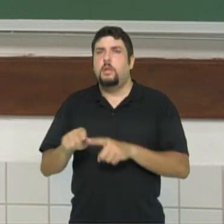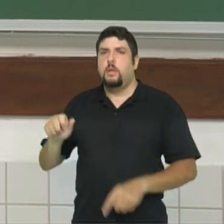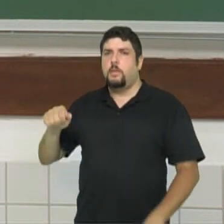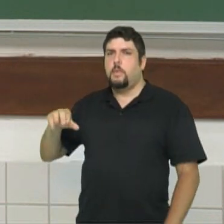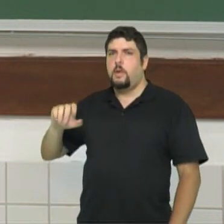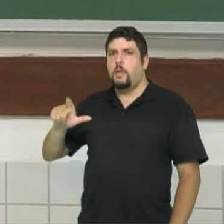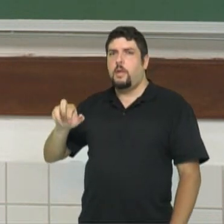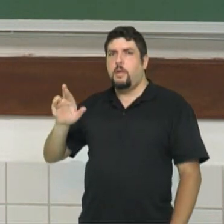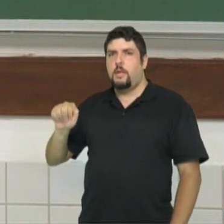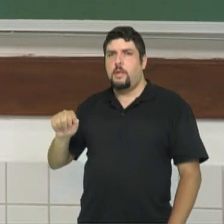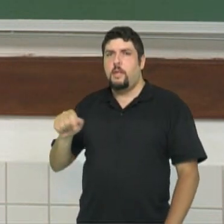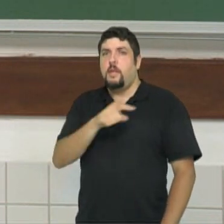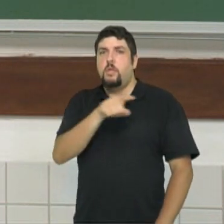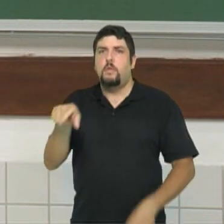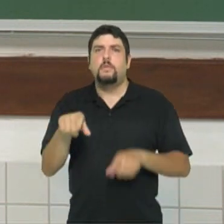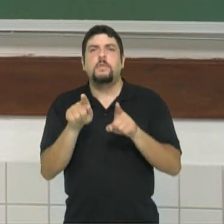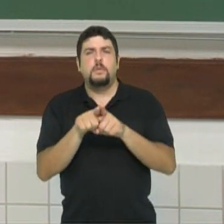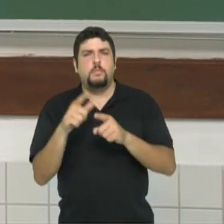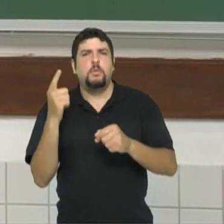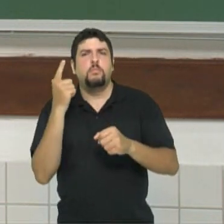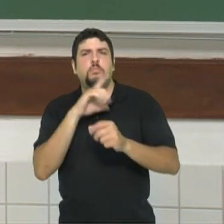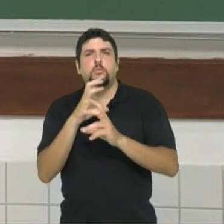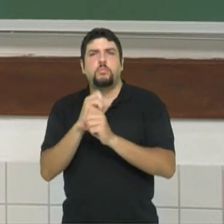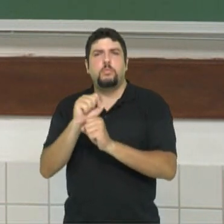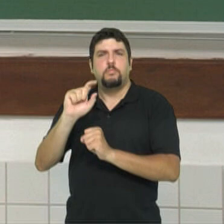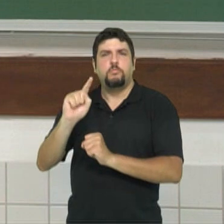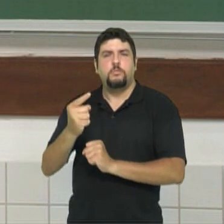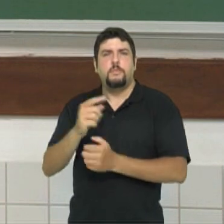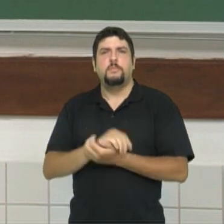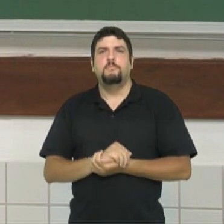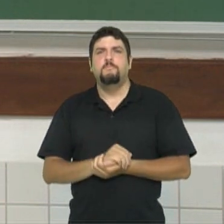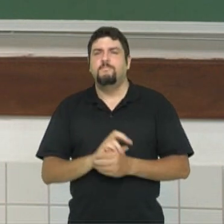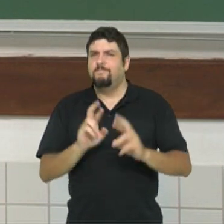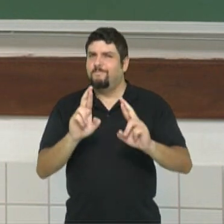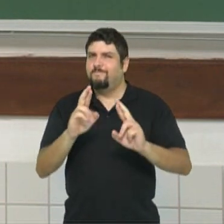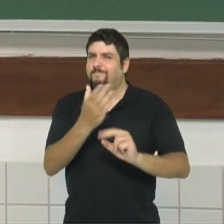os 1000 pontos tão sonhados. Tudo